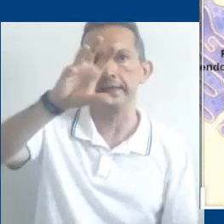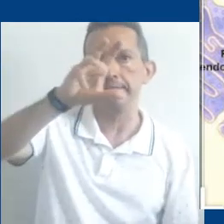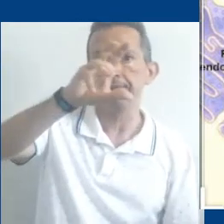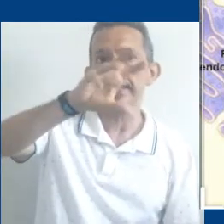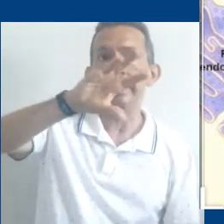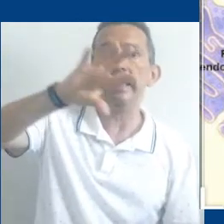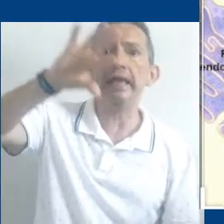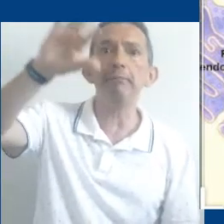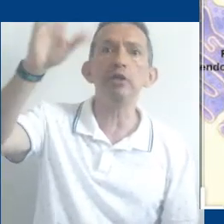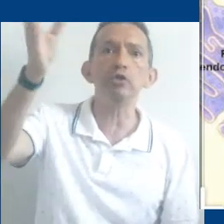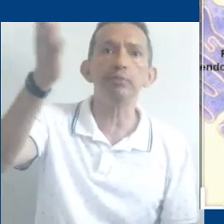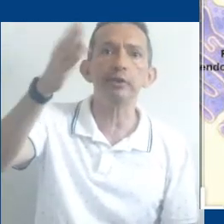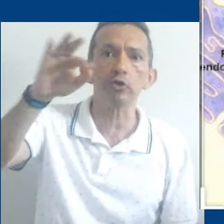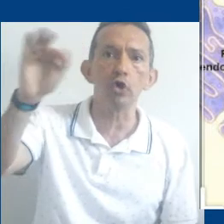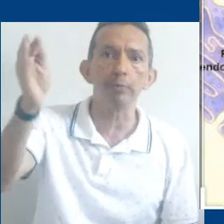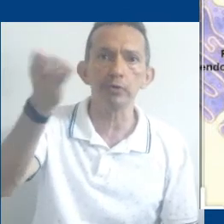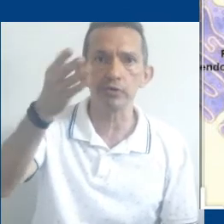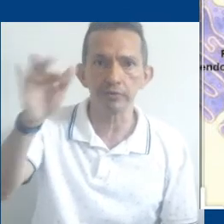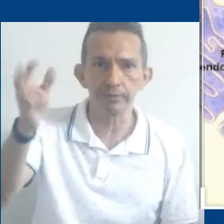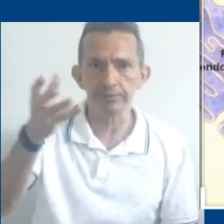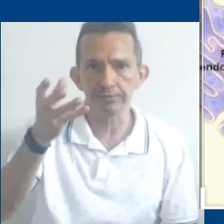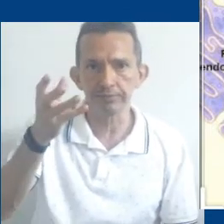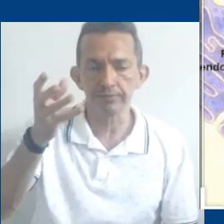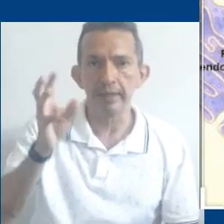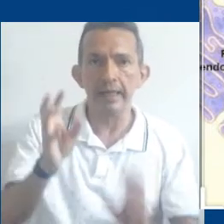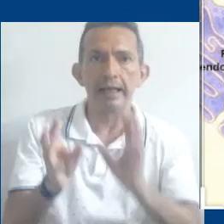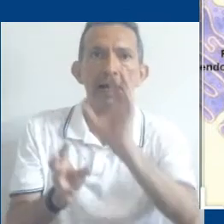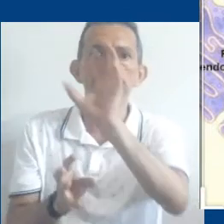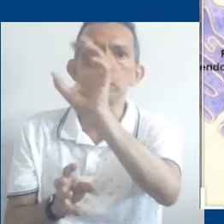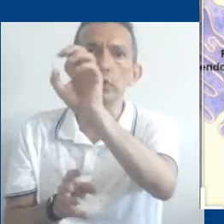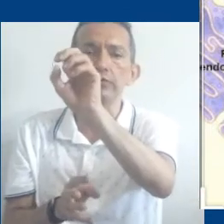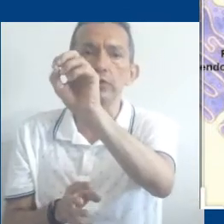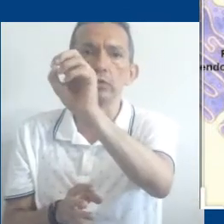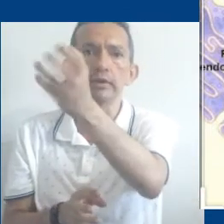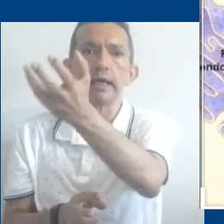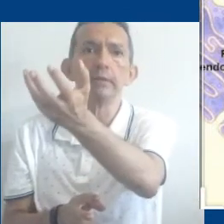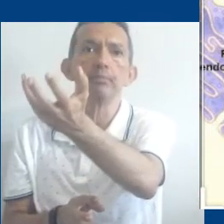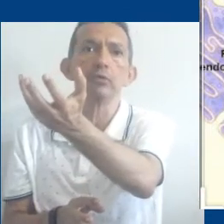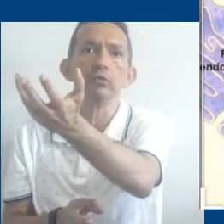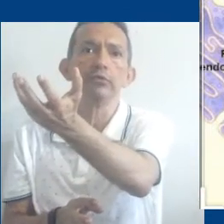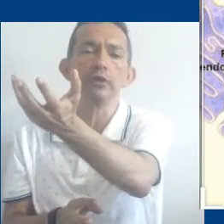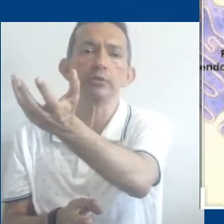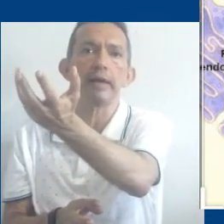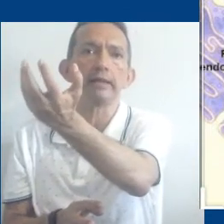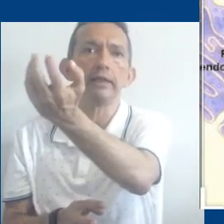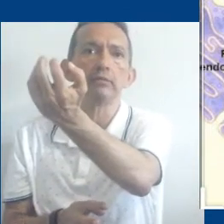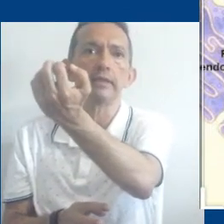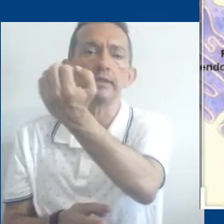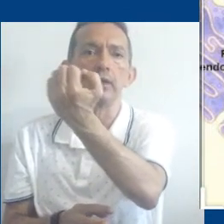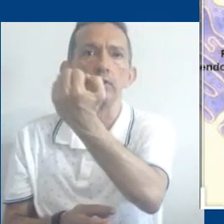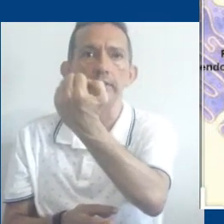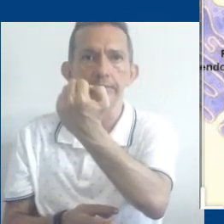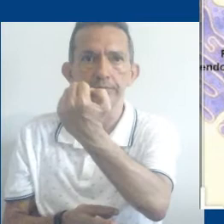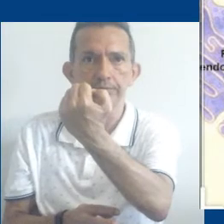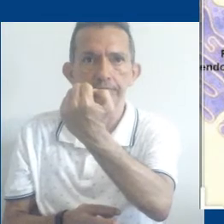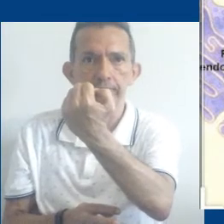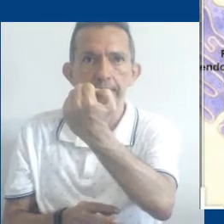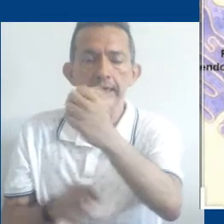faz? Ele emite os pseudópodos, captura o vírus, traz o vírus para dentro da